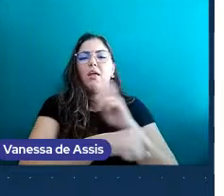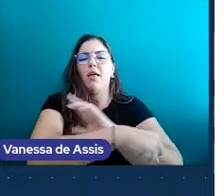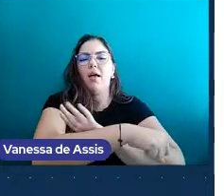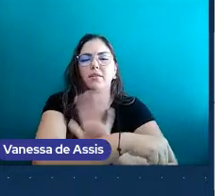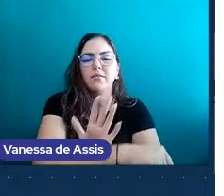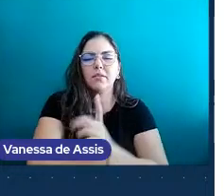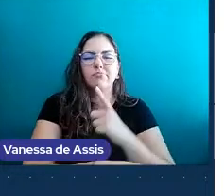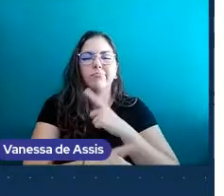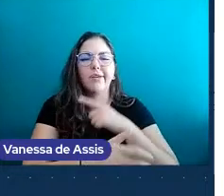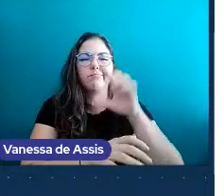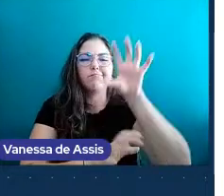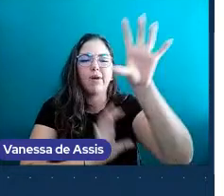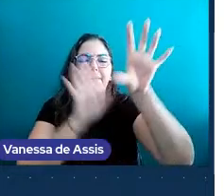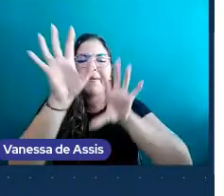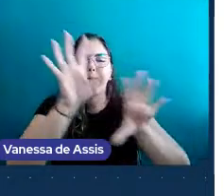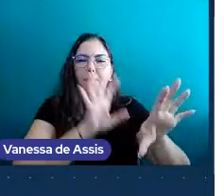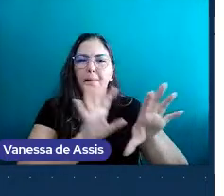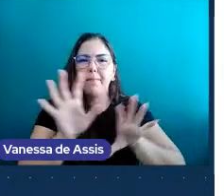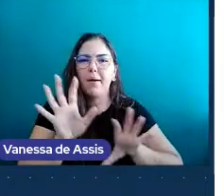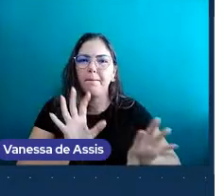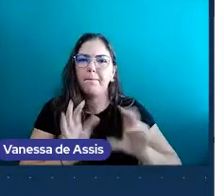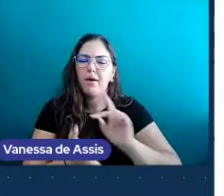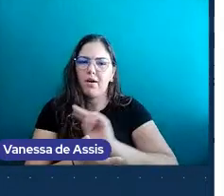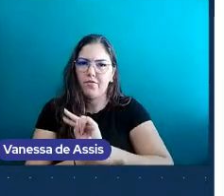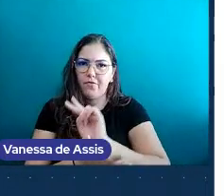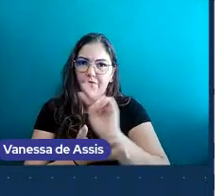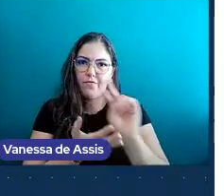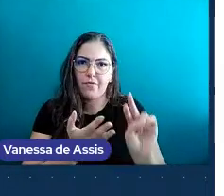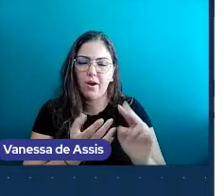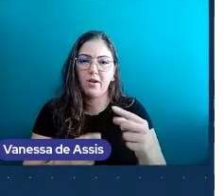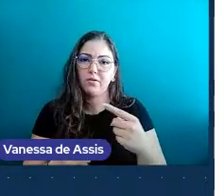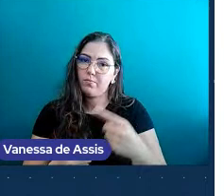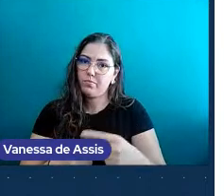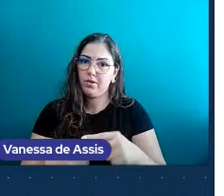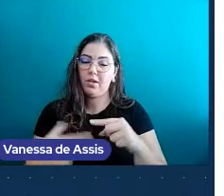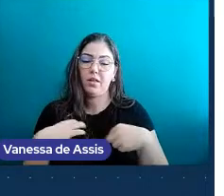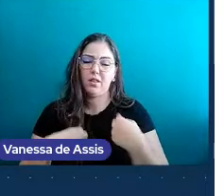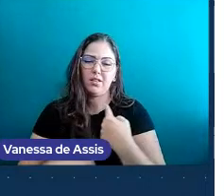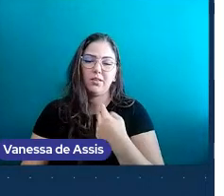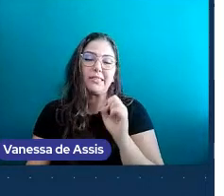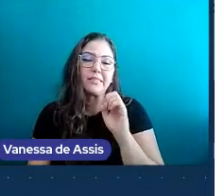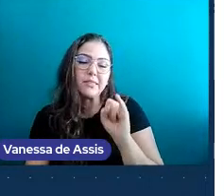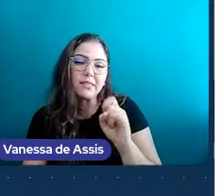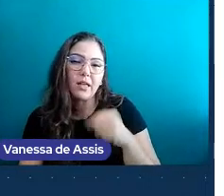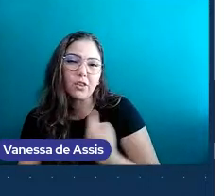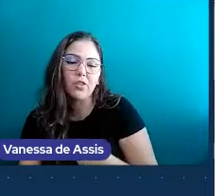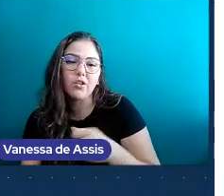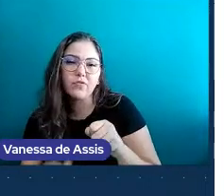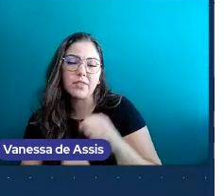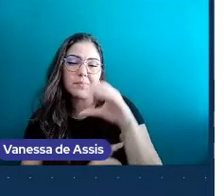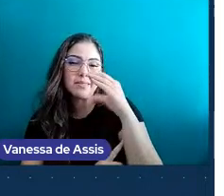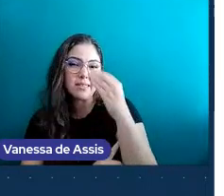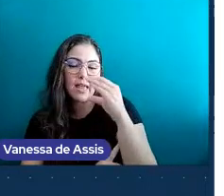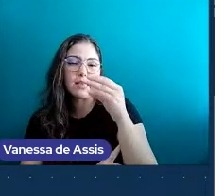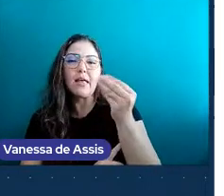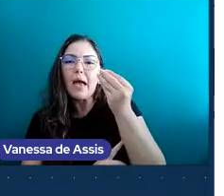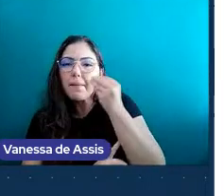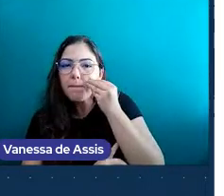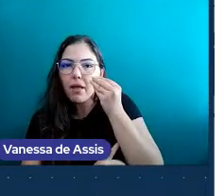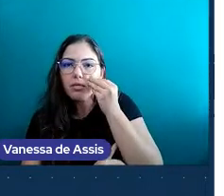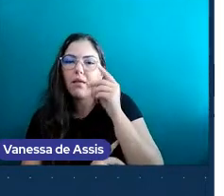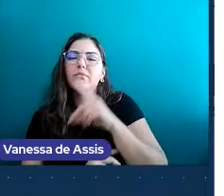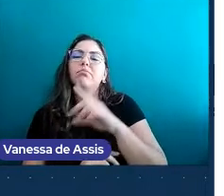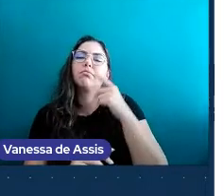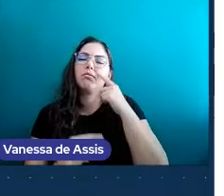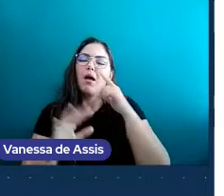eu acredito, que se a gente faz ciência, que a gente faça ciência para melhorar o bem-estar social e trazer um pouco de